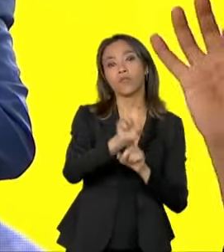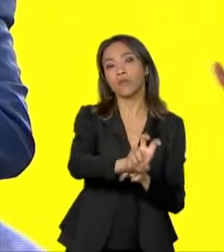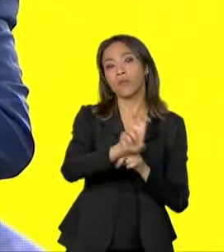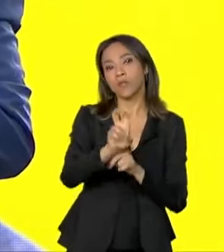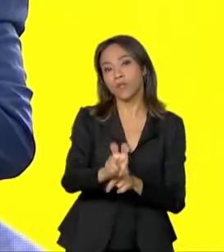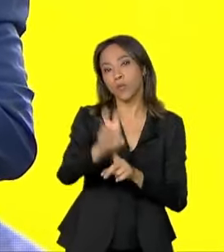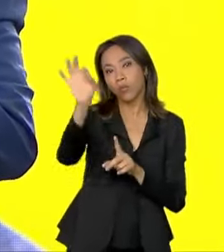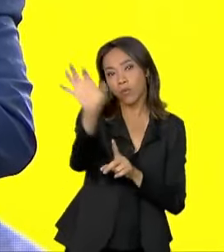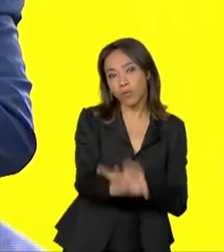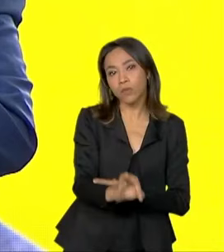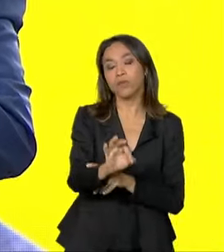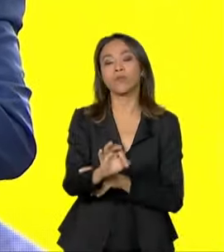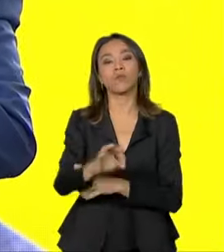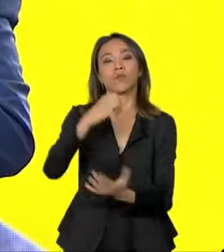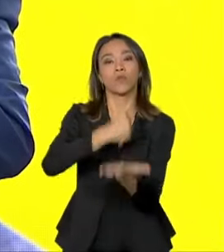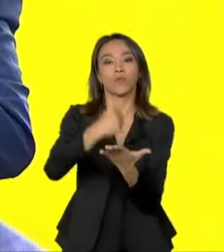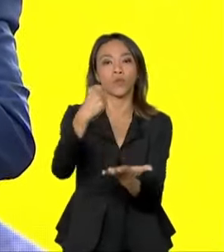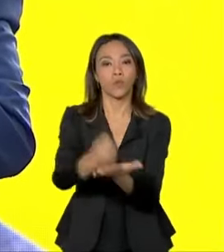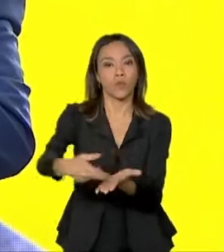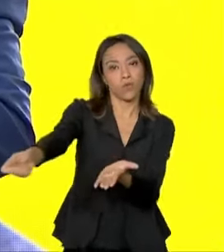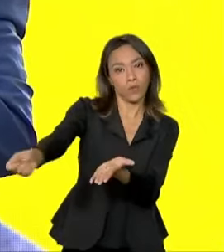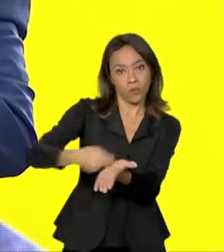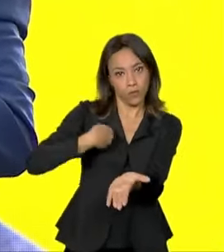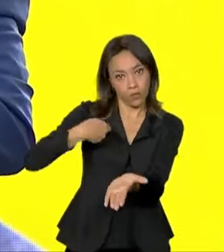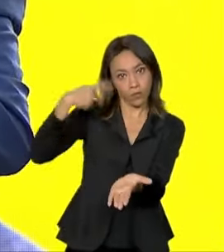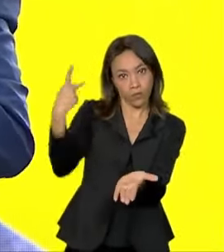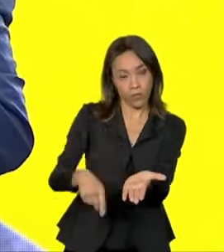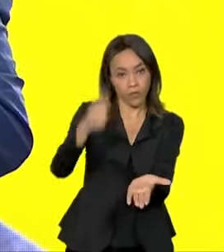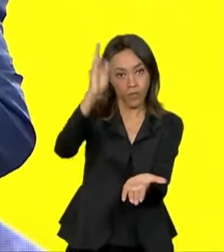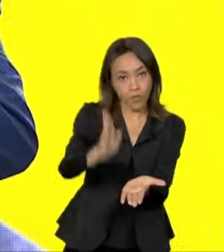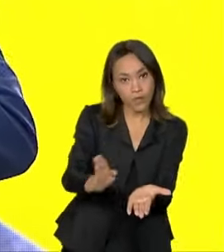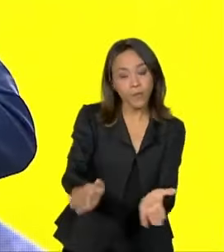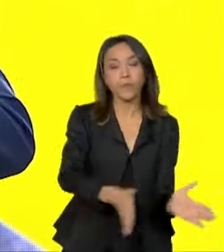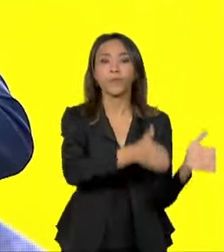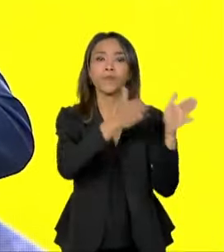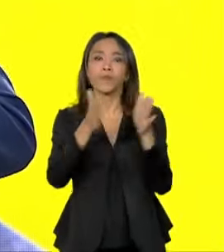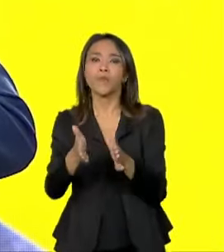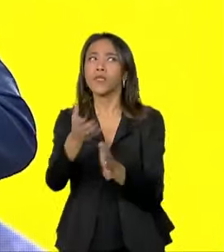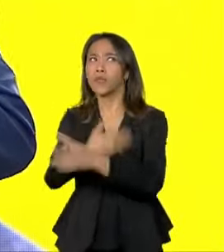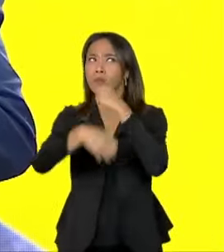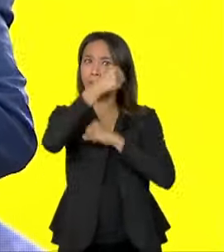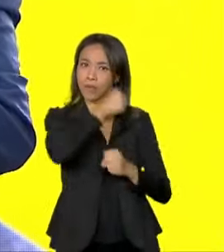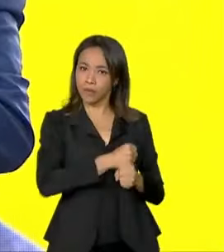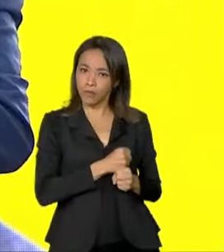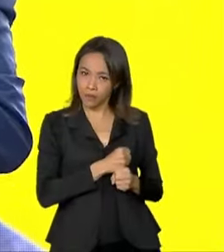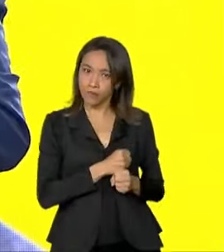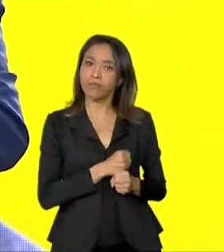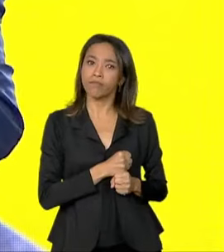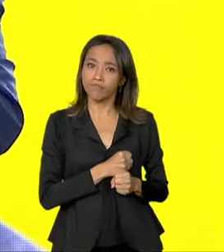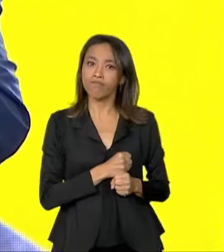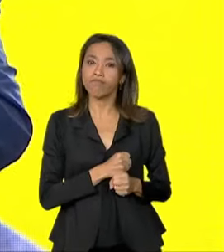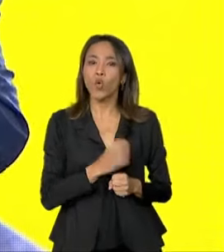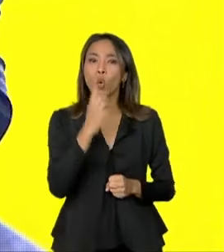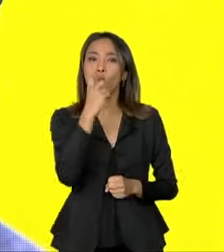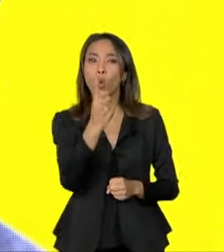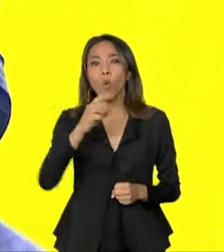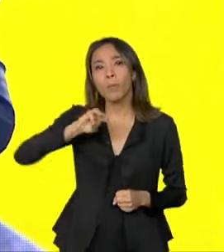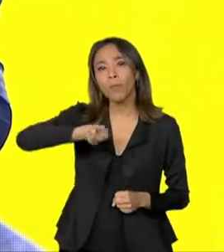55% dos empregos formais no nosso país, e que no ano passado na conta de